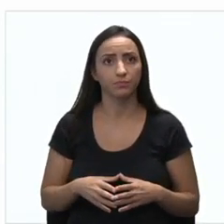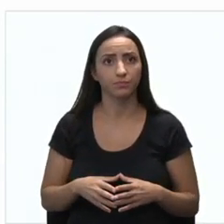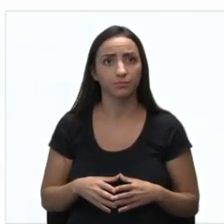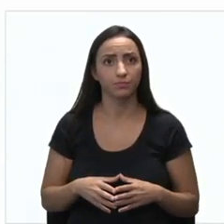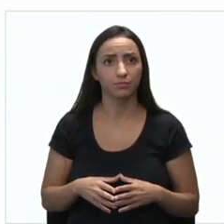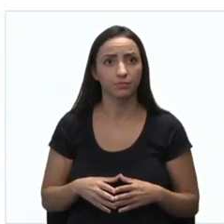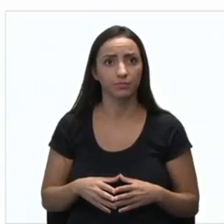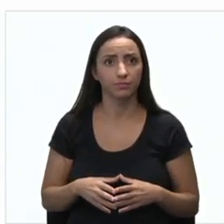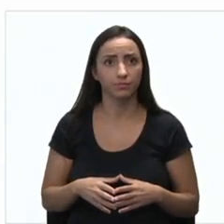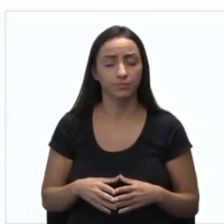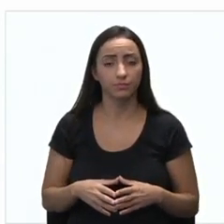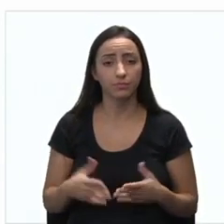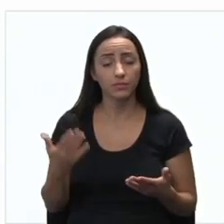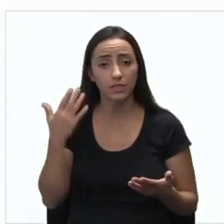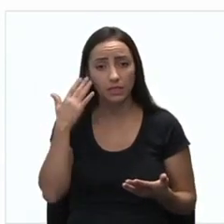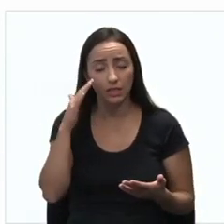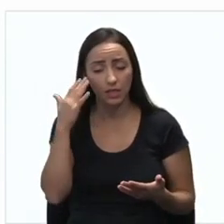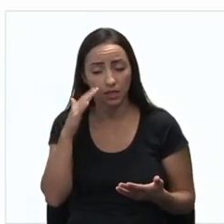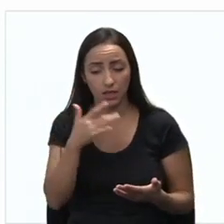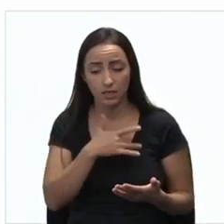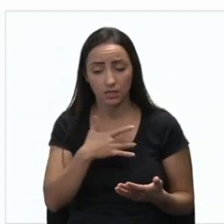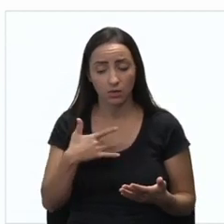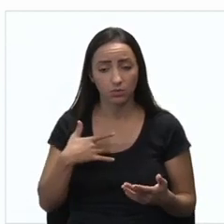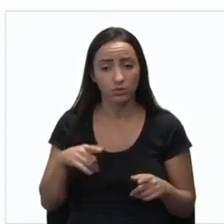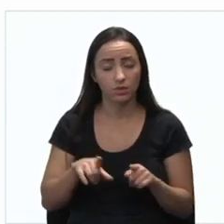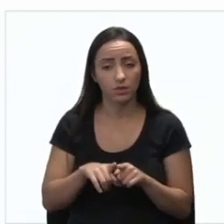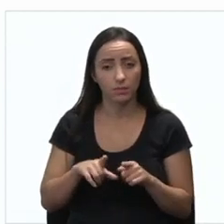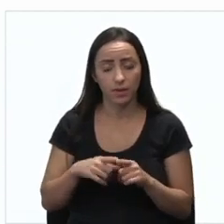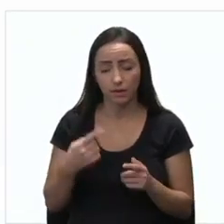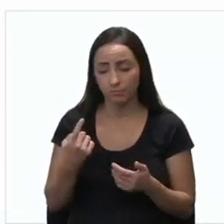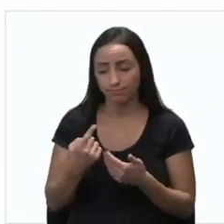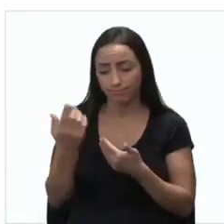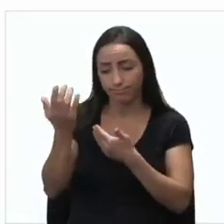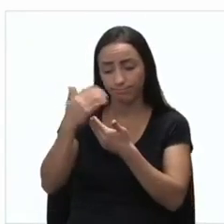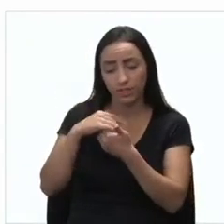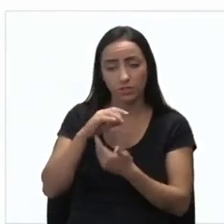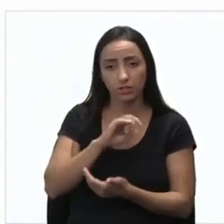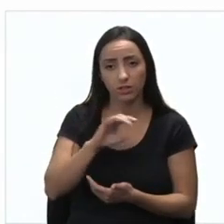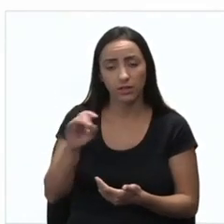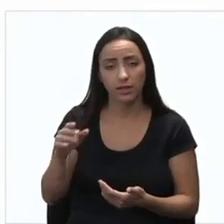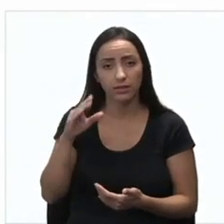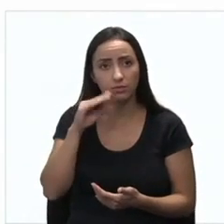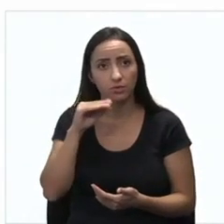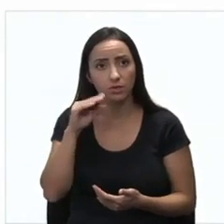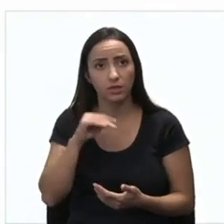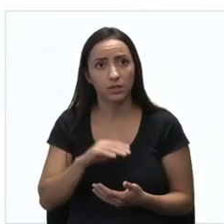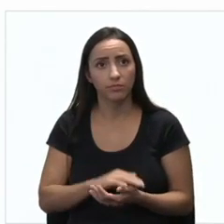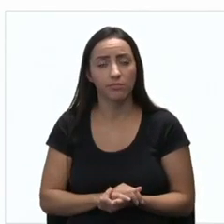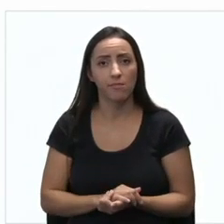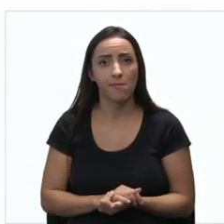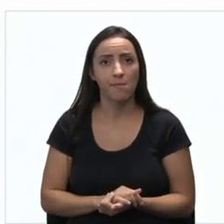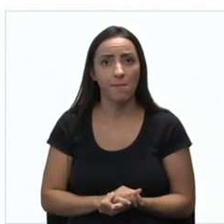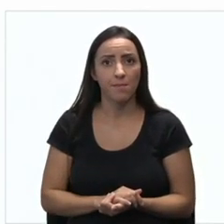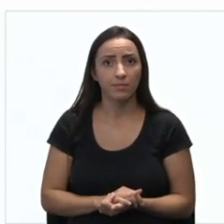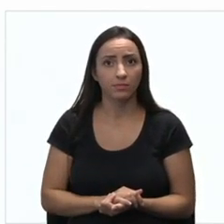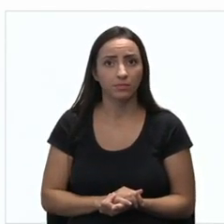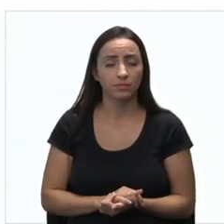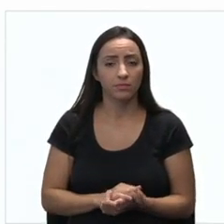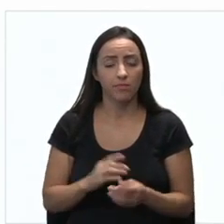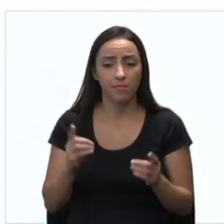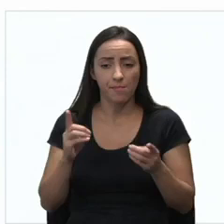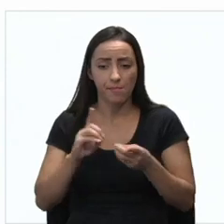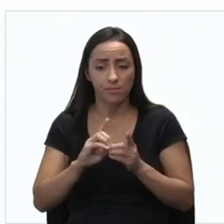a subjetividade dos indivíduos, a dinâmica da empresa, o funcionamento dessa dinâmica, a